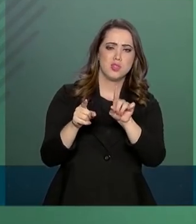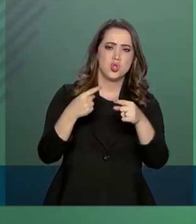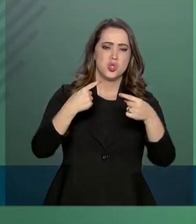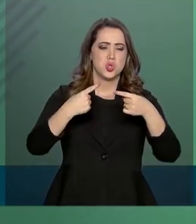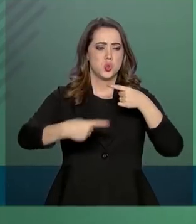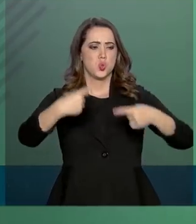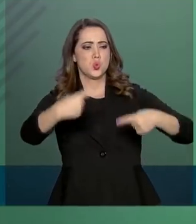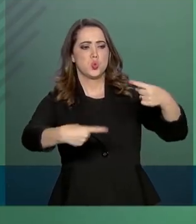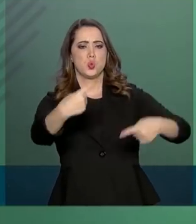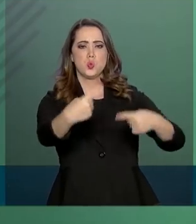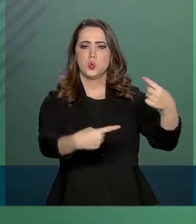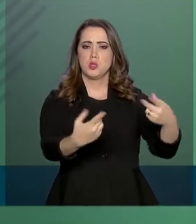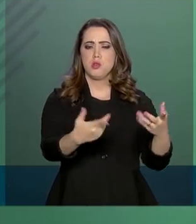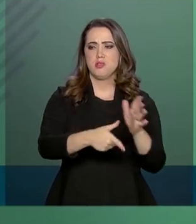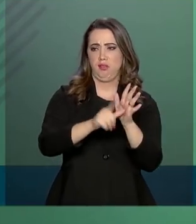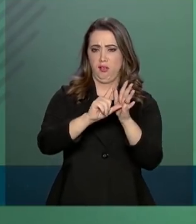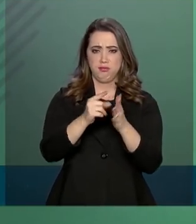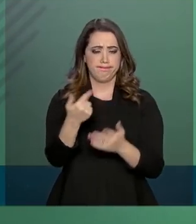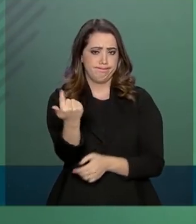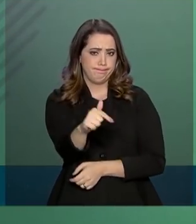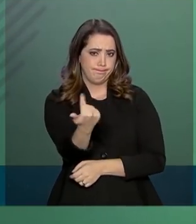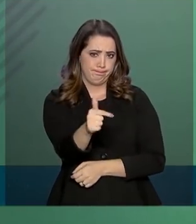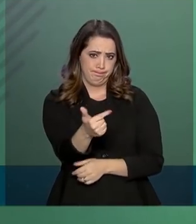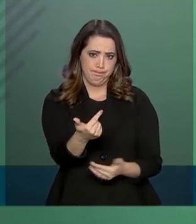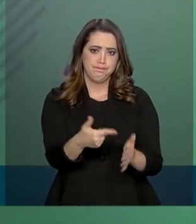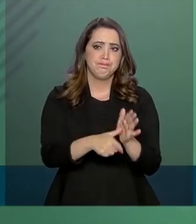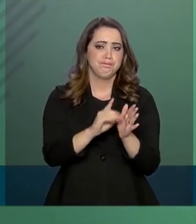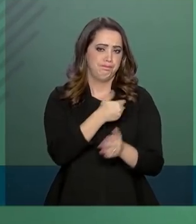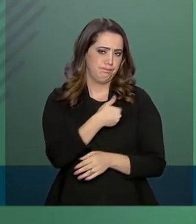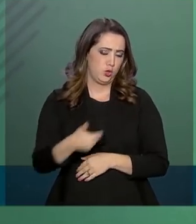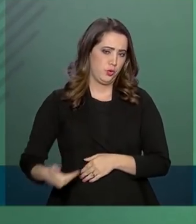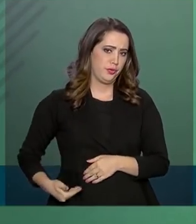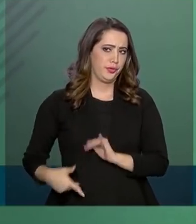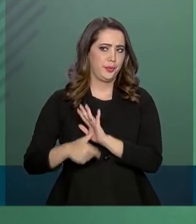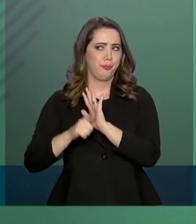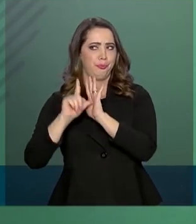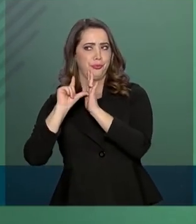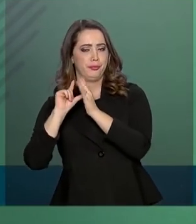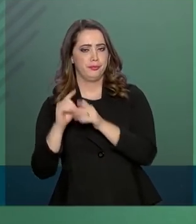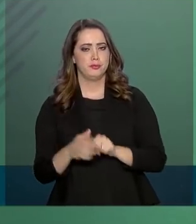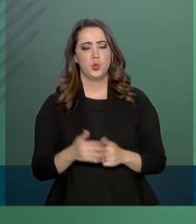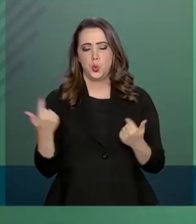alterações do sistema previdenciário em governos pretéritos